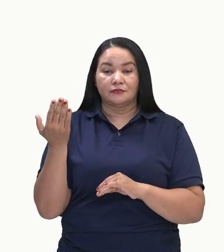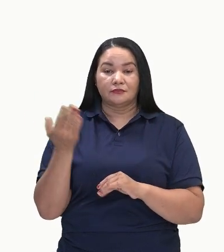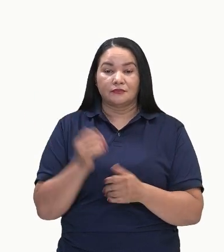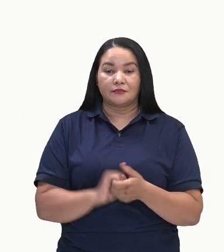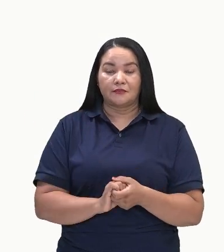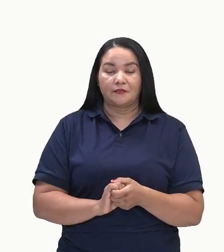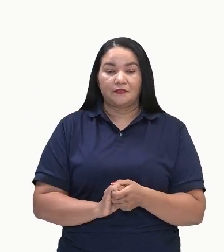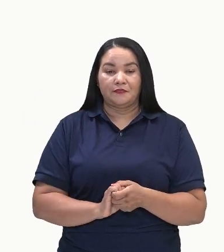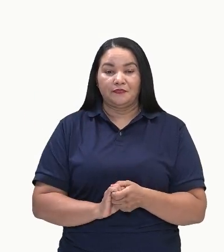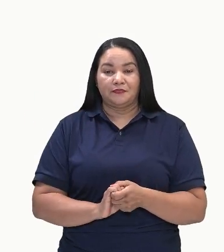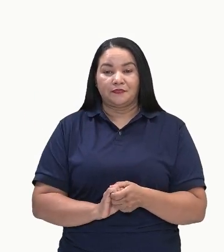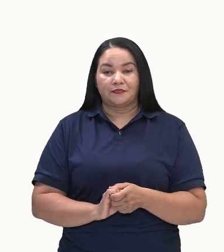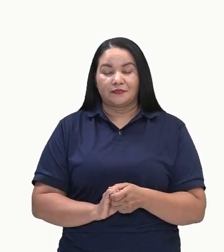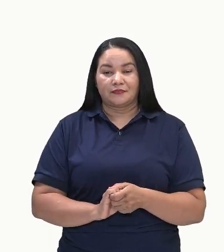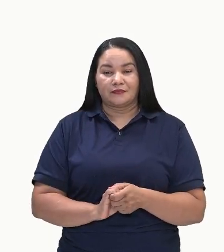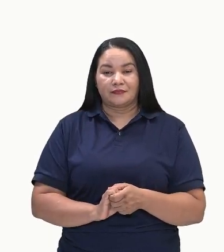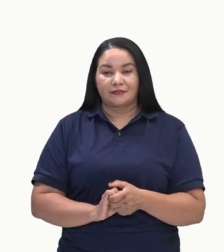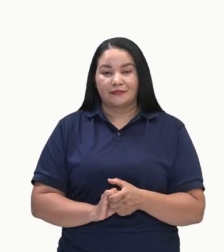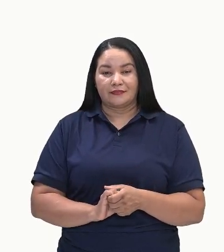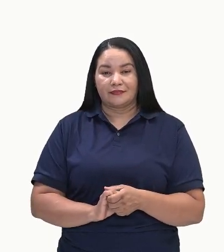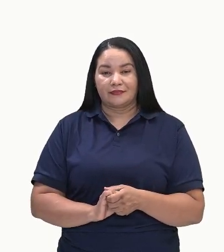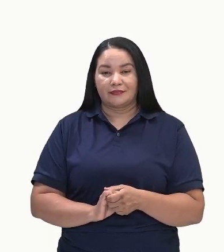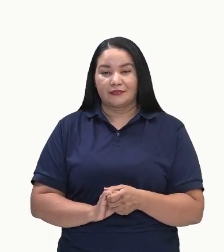vamos pegar aqui,